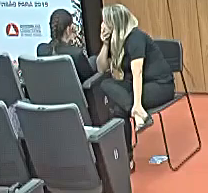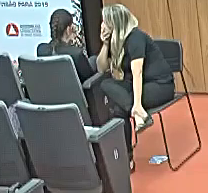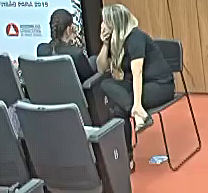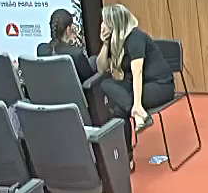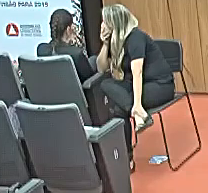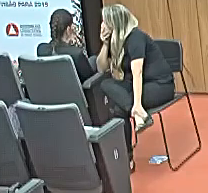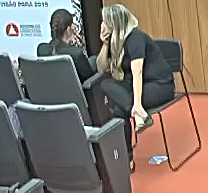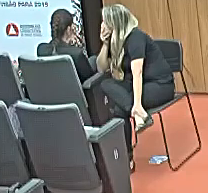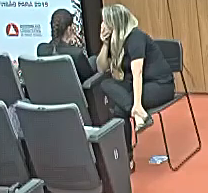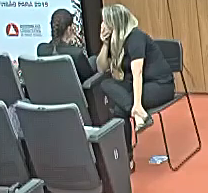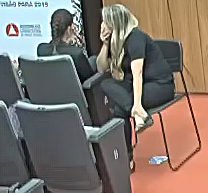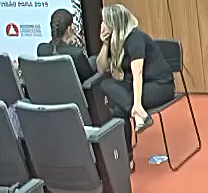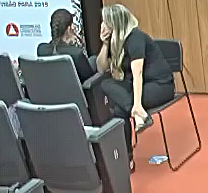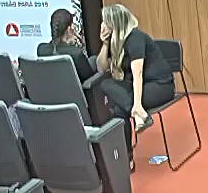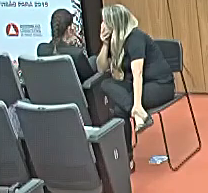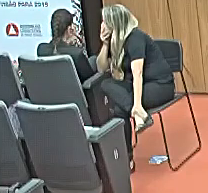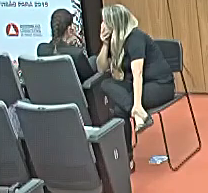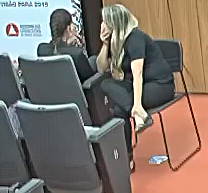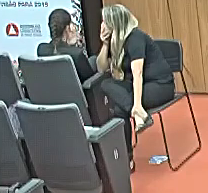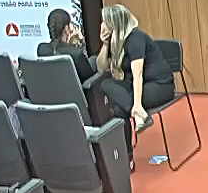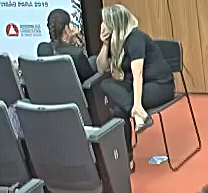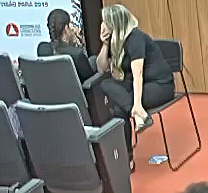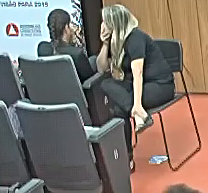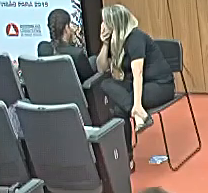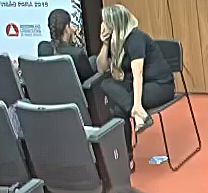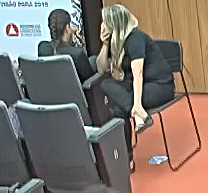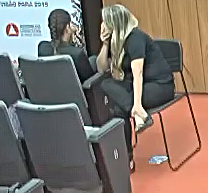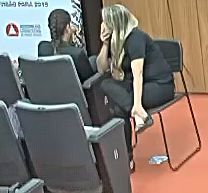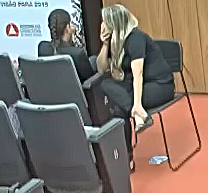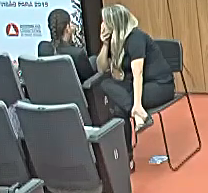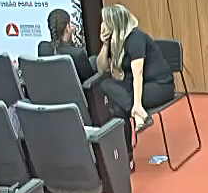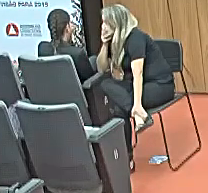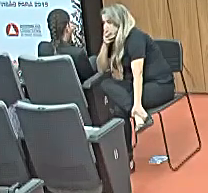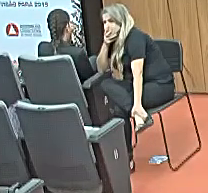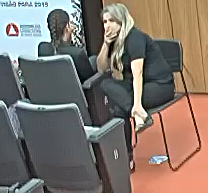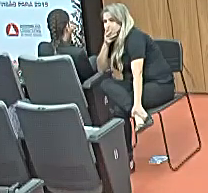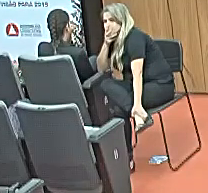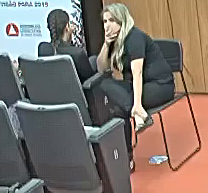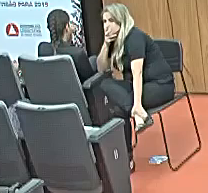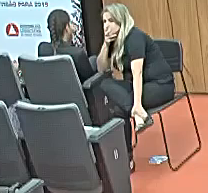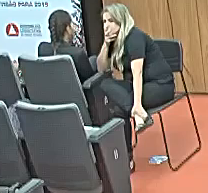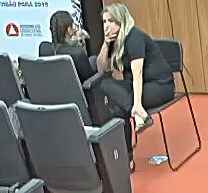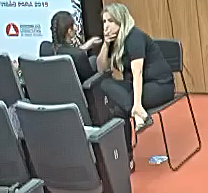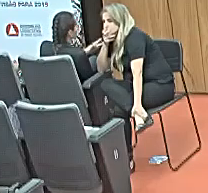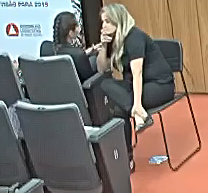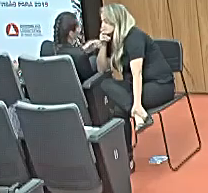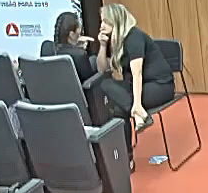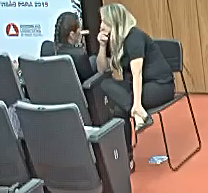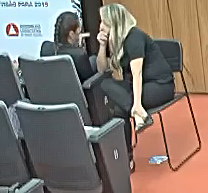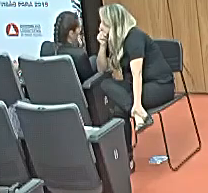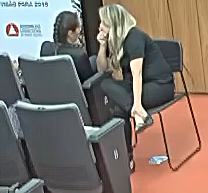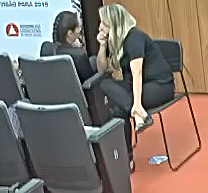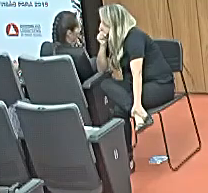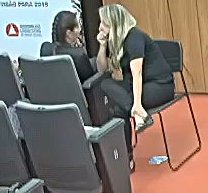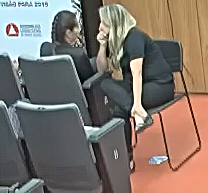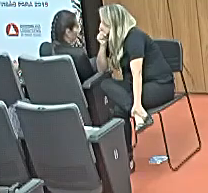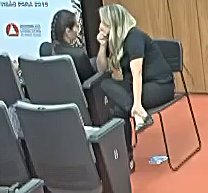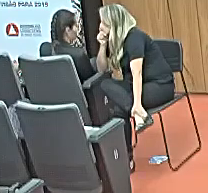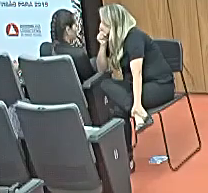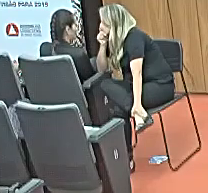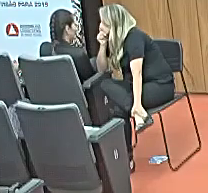a chegada do rabecão fico pensando no impacto daquilo para as vítimas né é